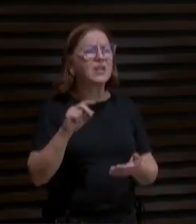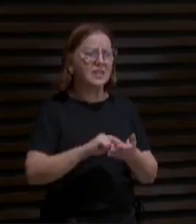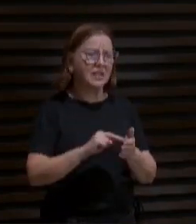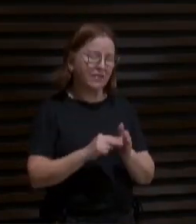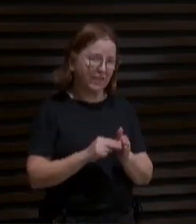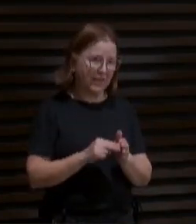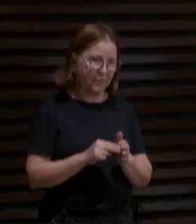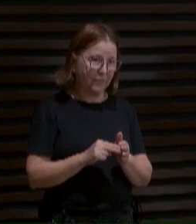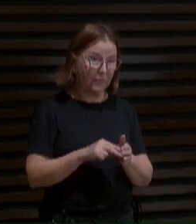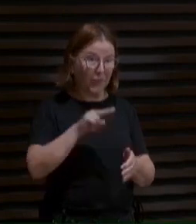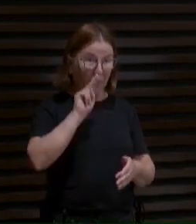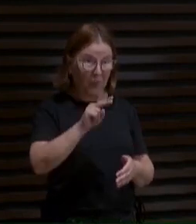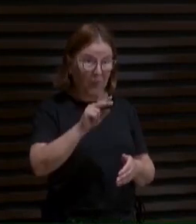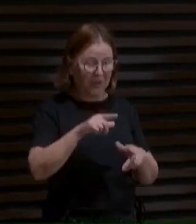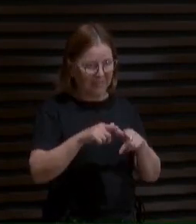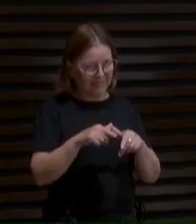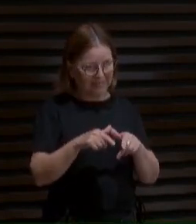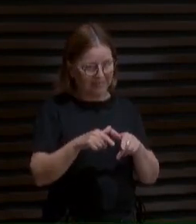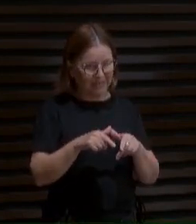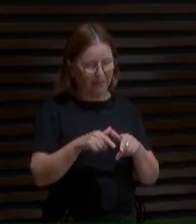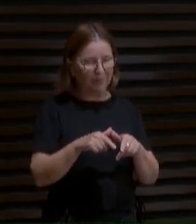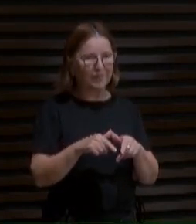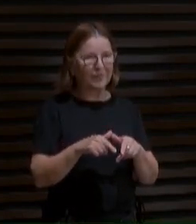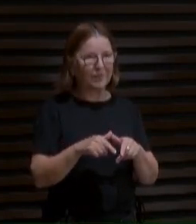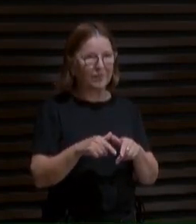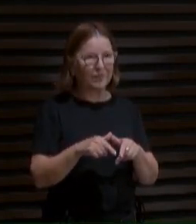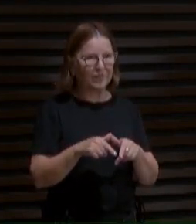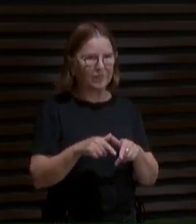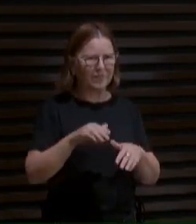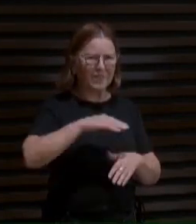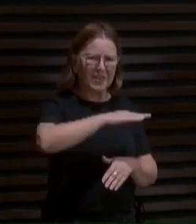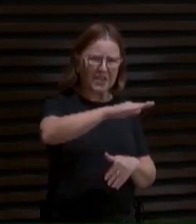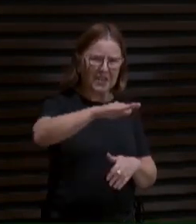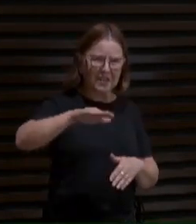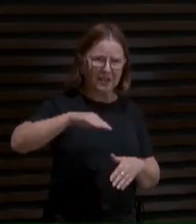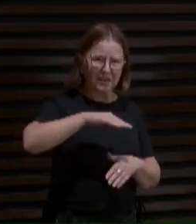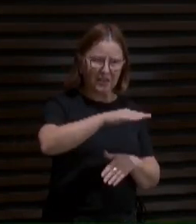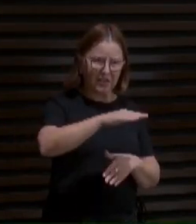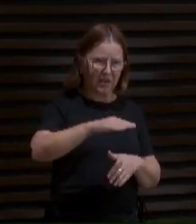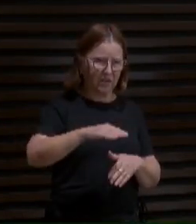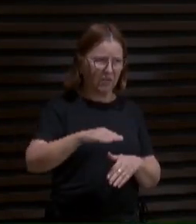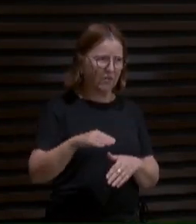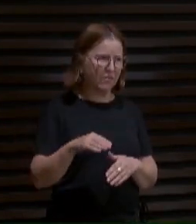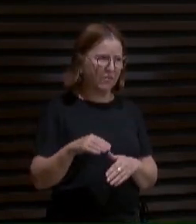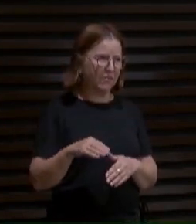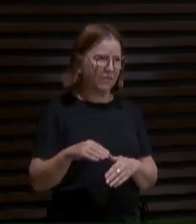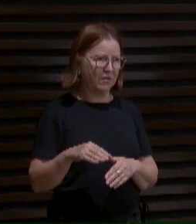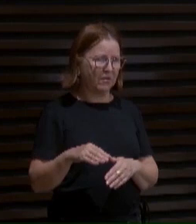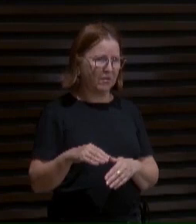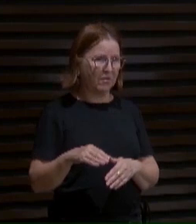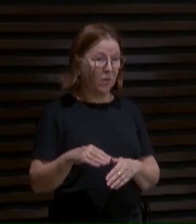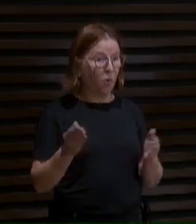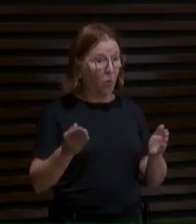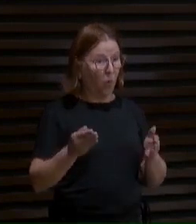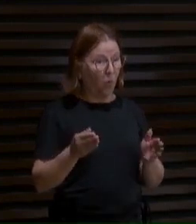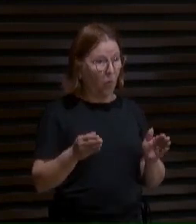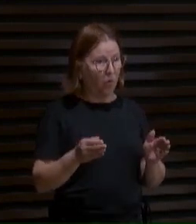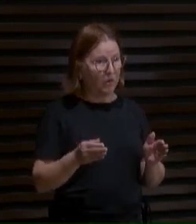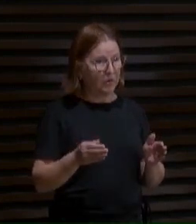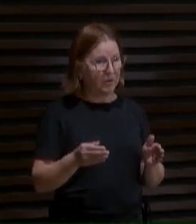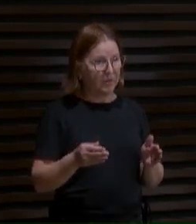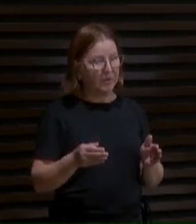Israel, você vai lá naquela região onde hoje pertence a Jordânia,